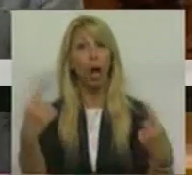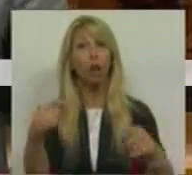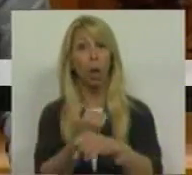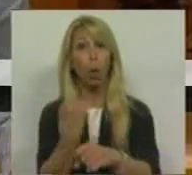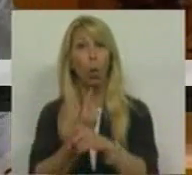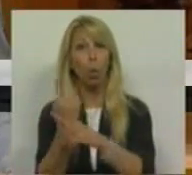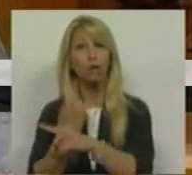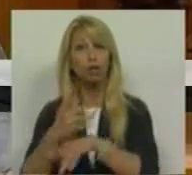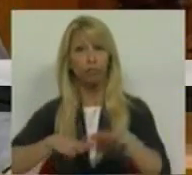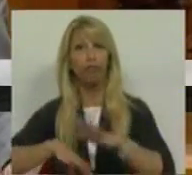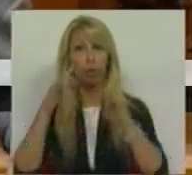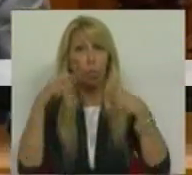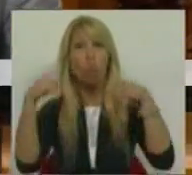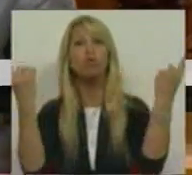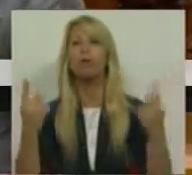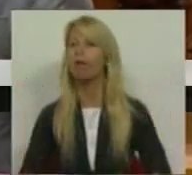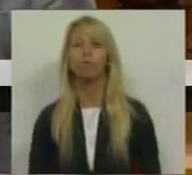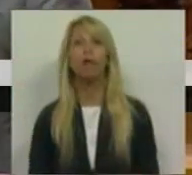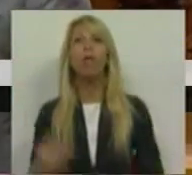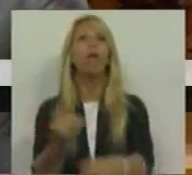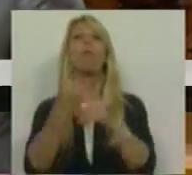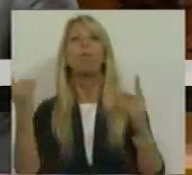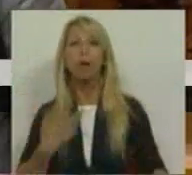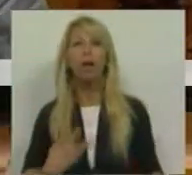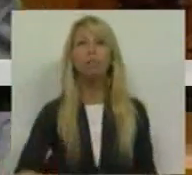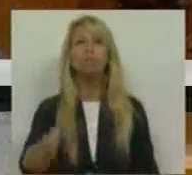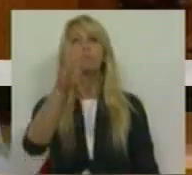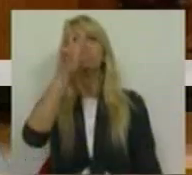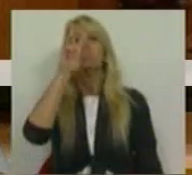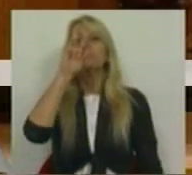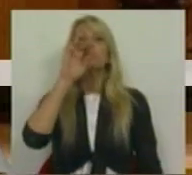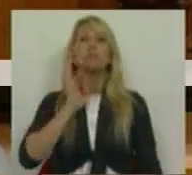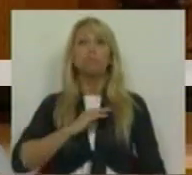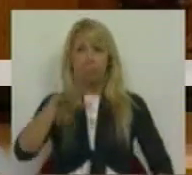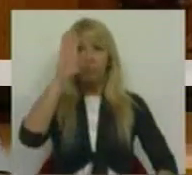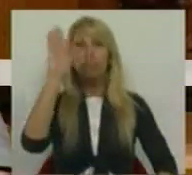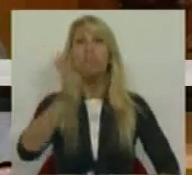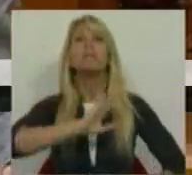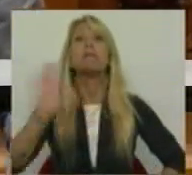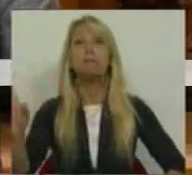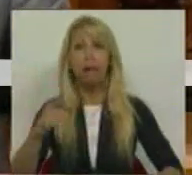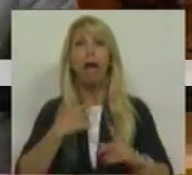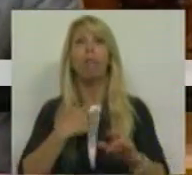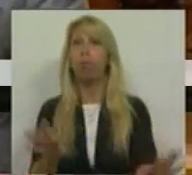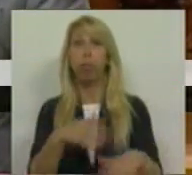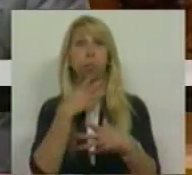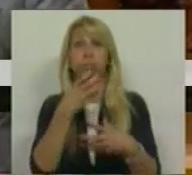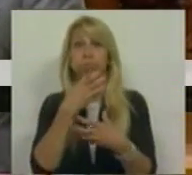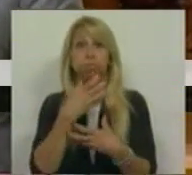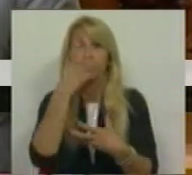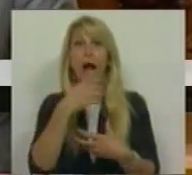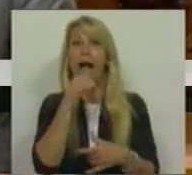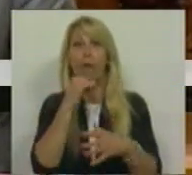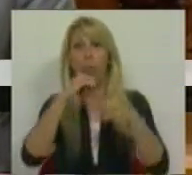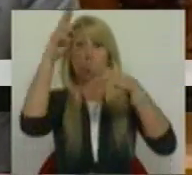mostrar. Chega de peito feito porque respirou fundo, porque sabe que está a afogar. E se não respirasse, acabava por cair. Essa é a conclusão que